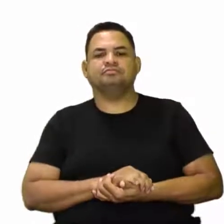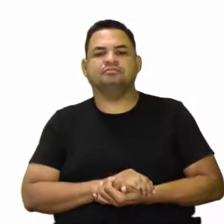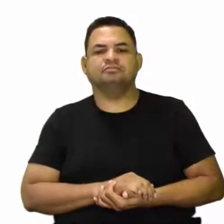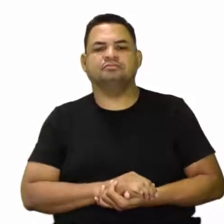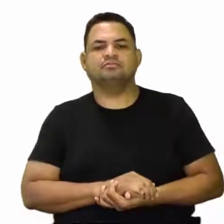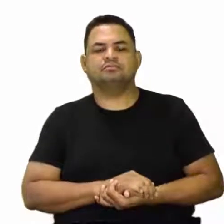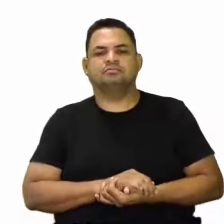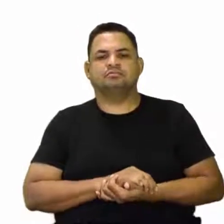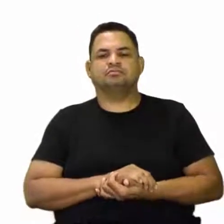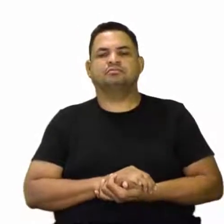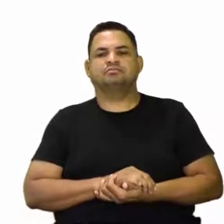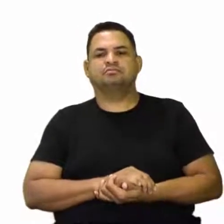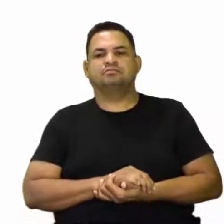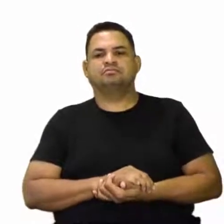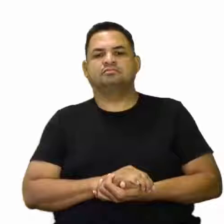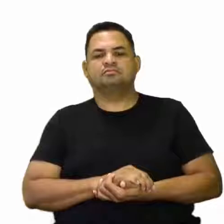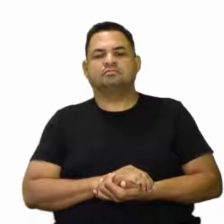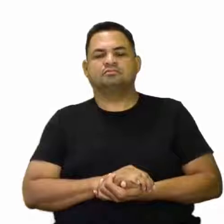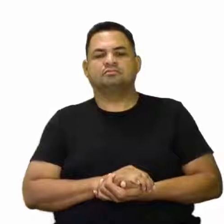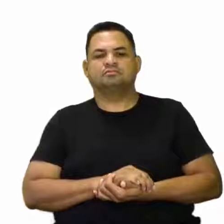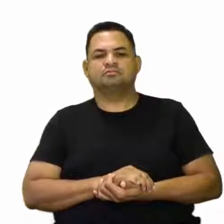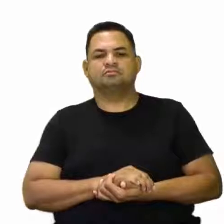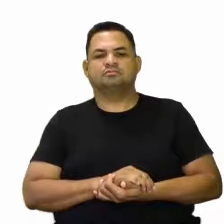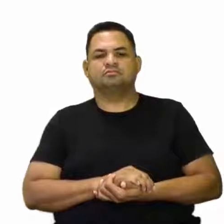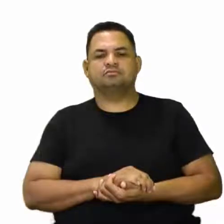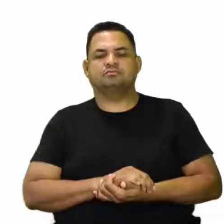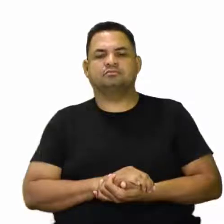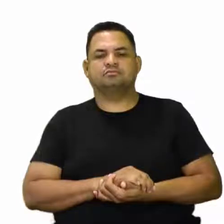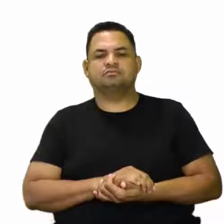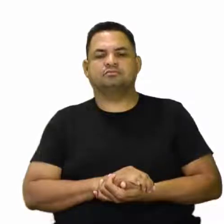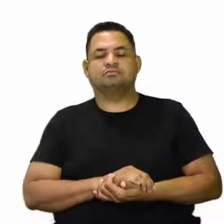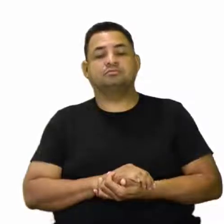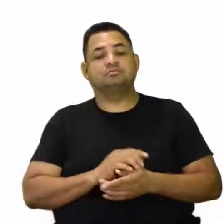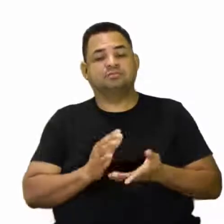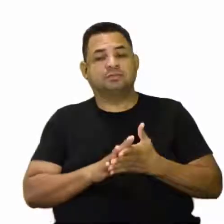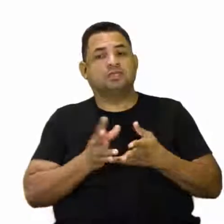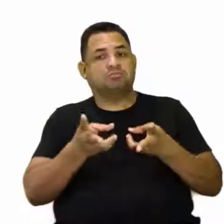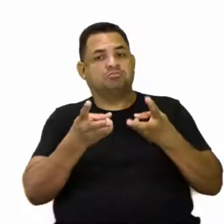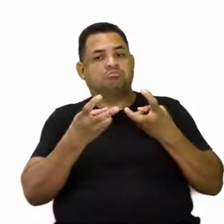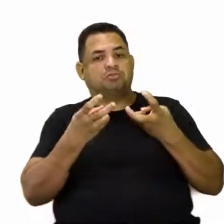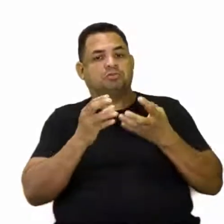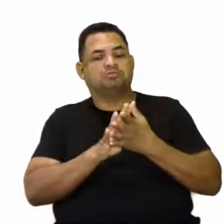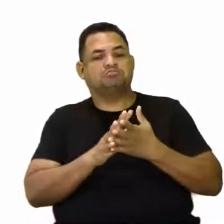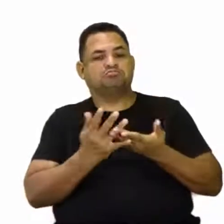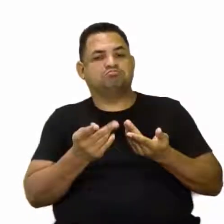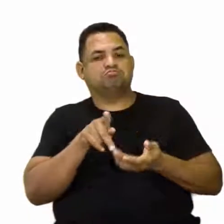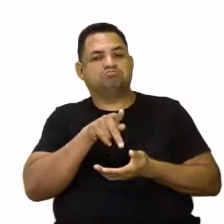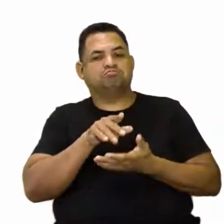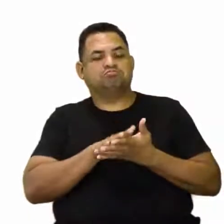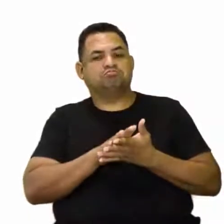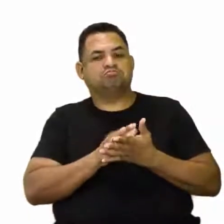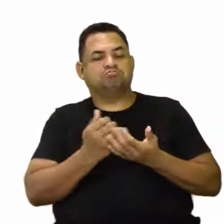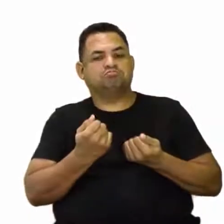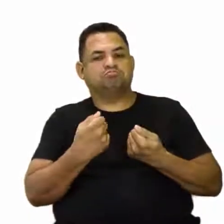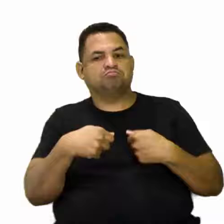Saldria, saldrias e saldríamos. E assim por diante. A gente pode até perceber, Tainá, que em quase todos eles acrescentou,